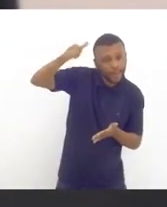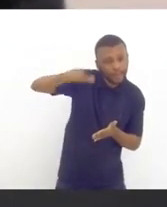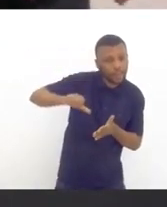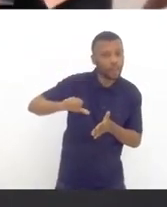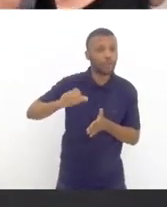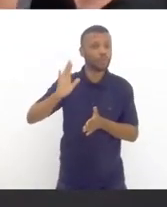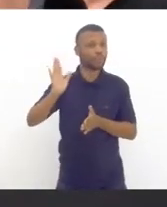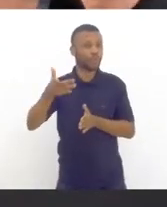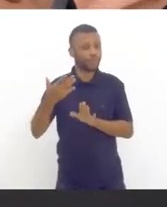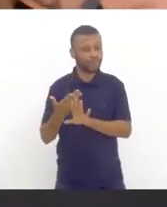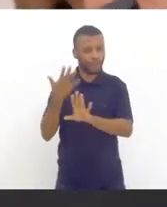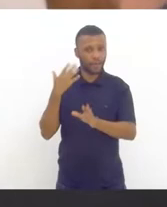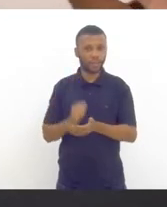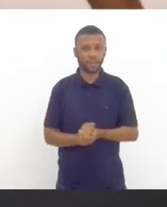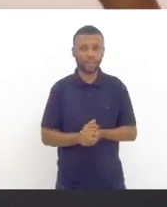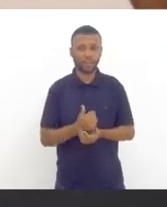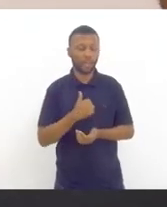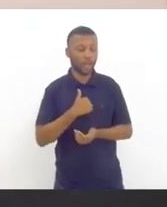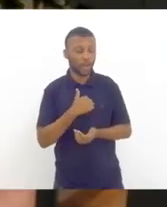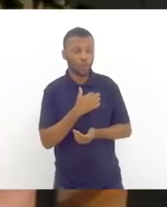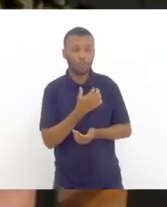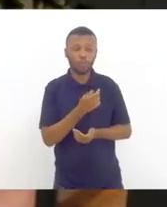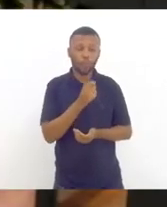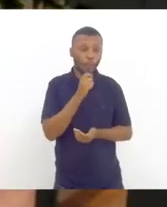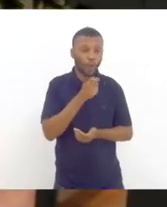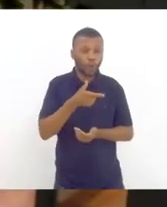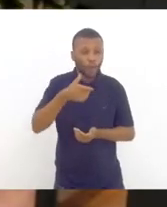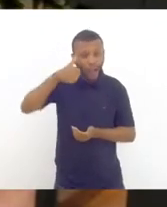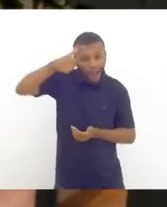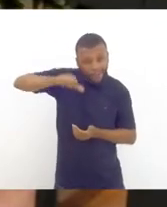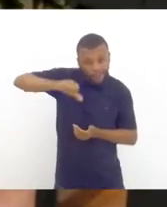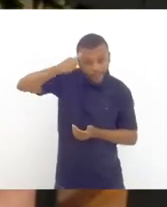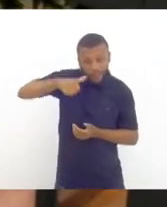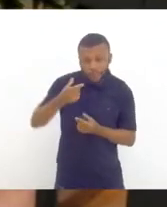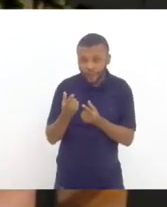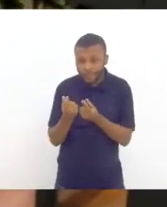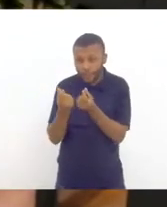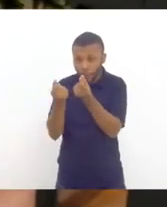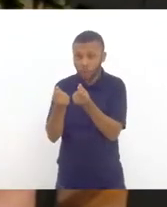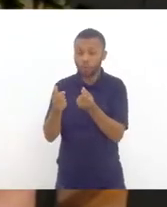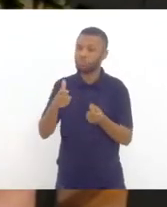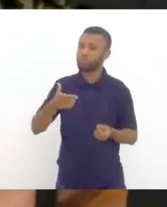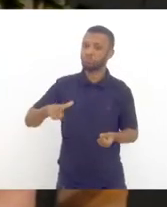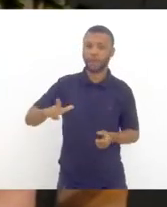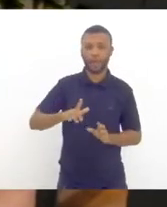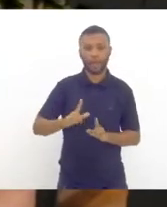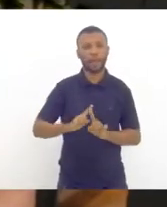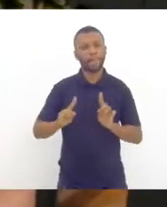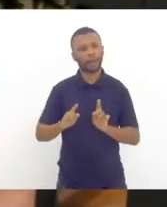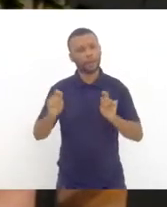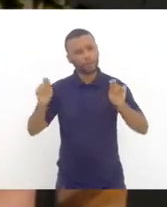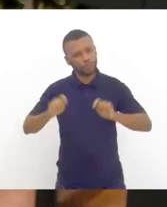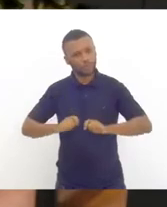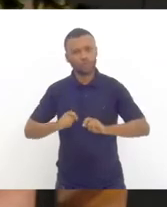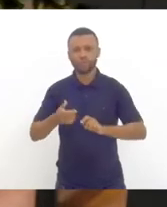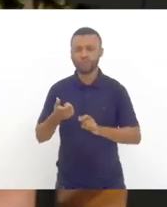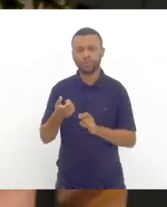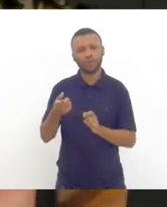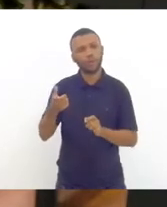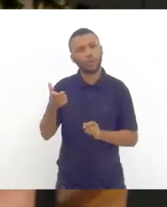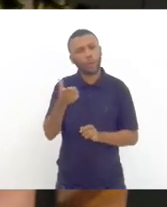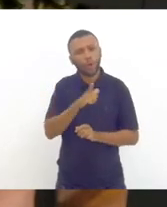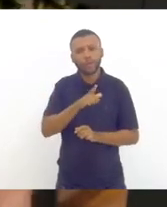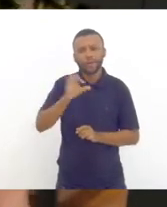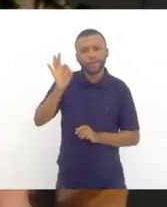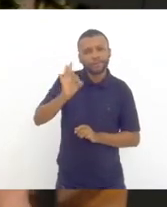tenha conhecimento, não. A simulação de valor monetário, não. Mas é possível se fazer essa simulação a partir de